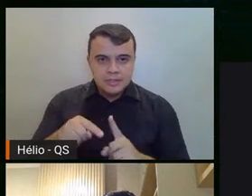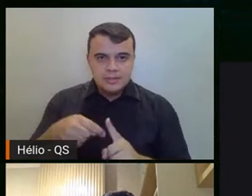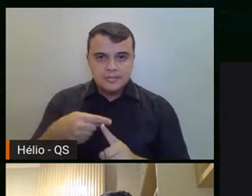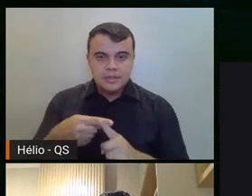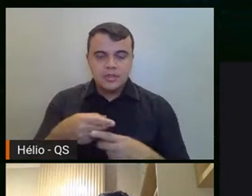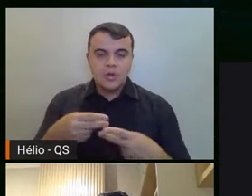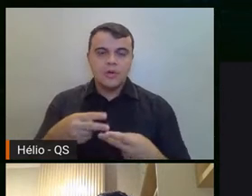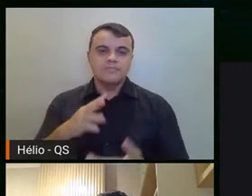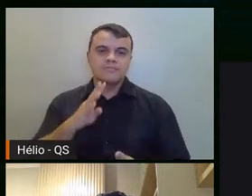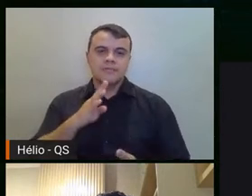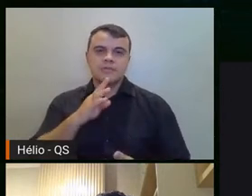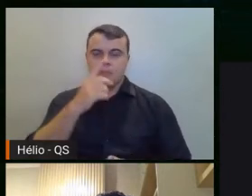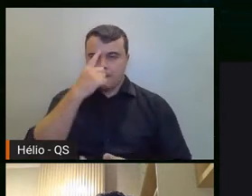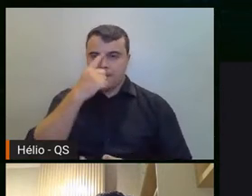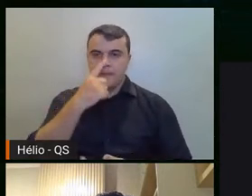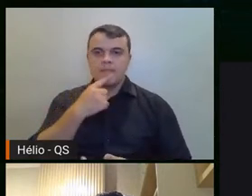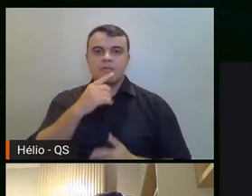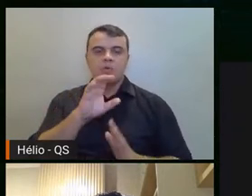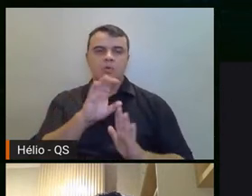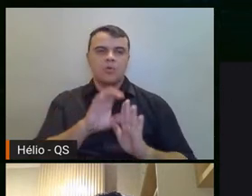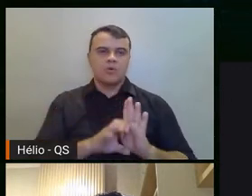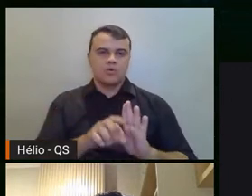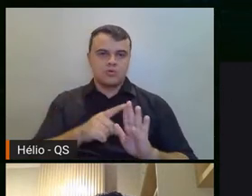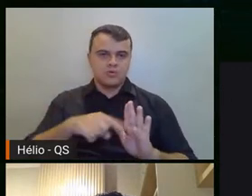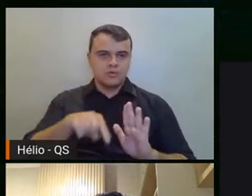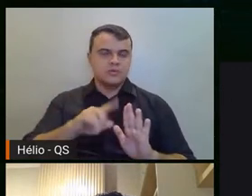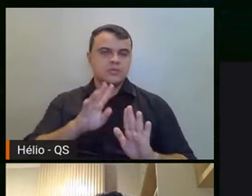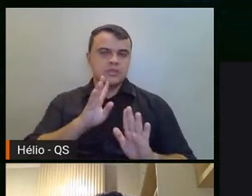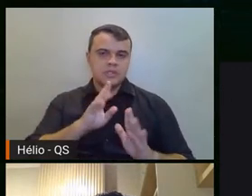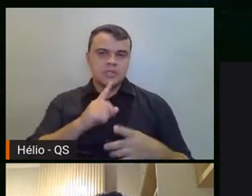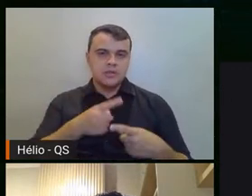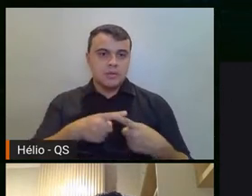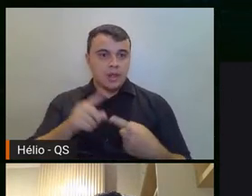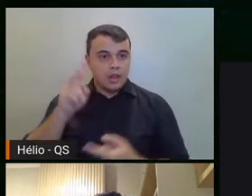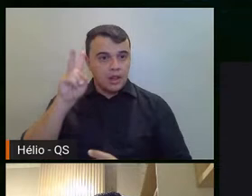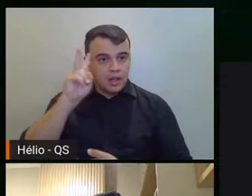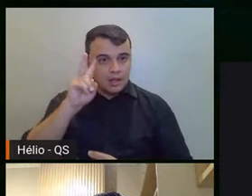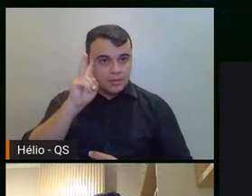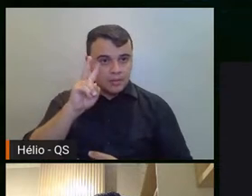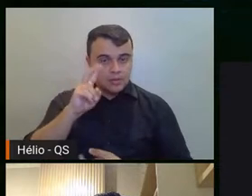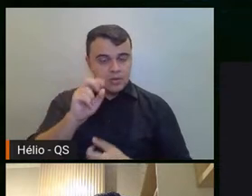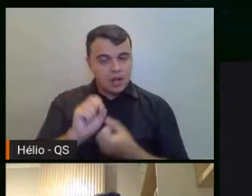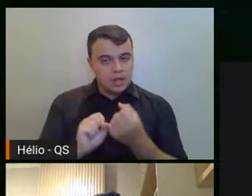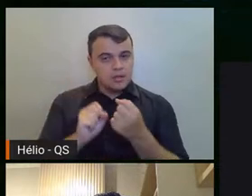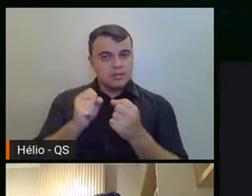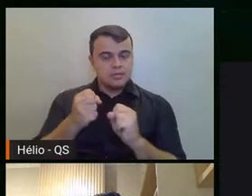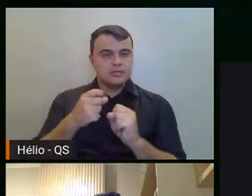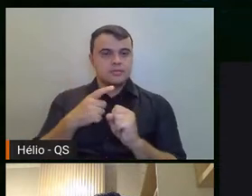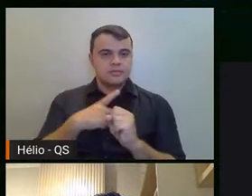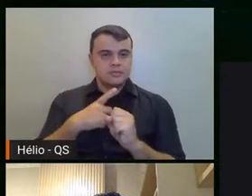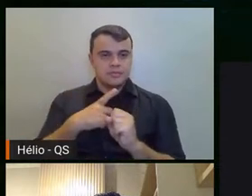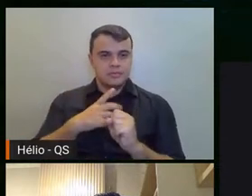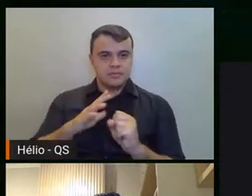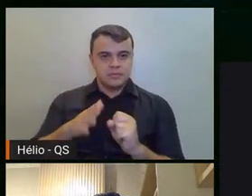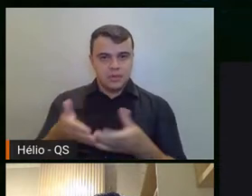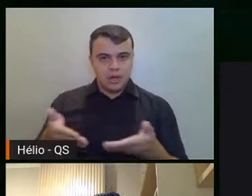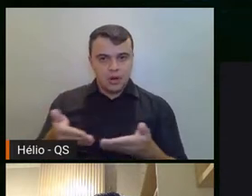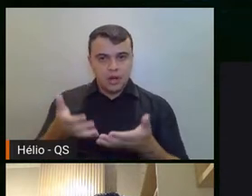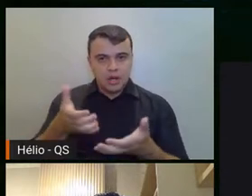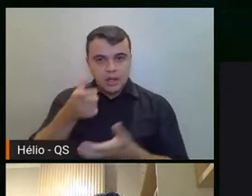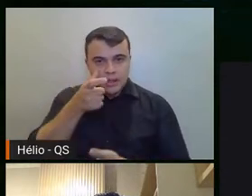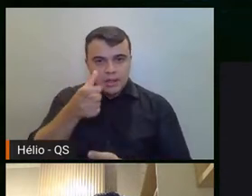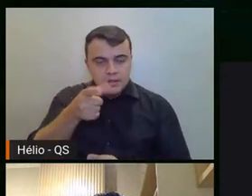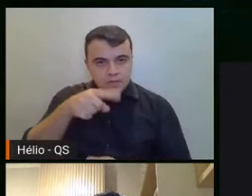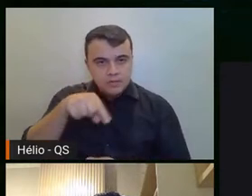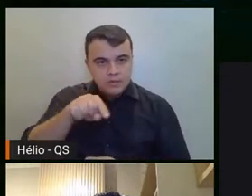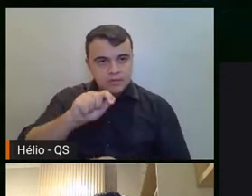técnicos no perfil né e no currículo de vocês então isso é bem legal Lembrando que as empresas galera que estão interessadas em